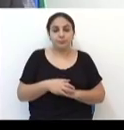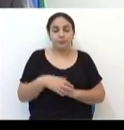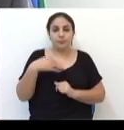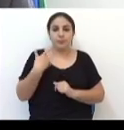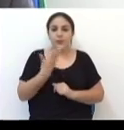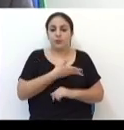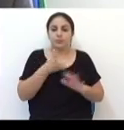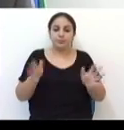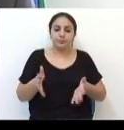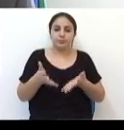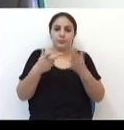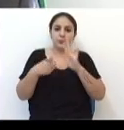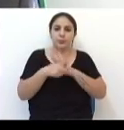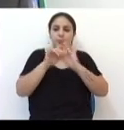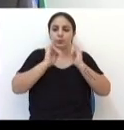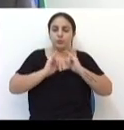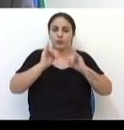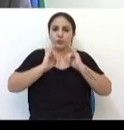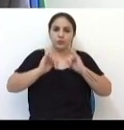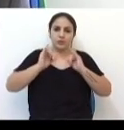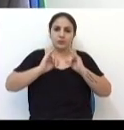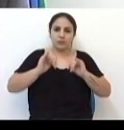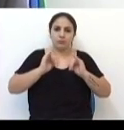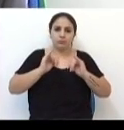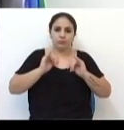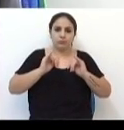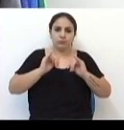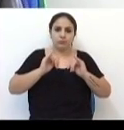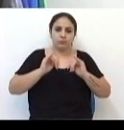E motivando a própria divulgação